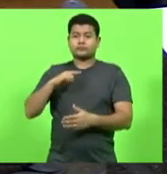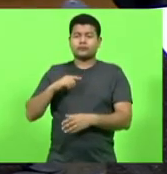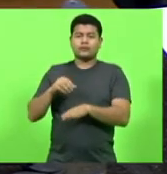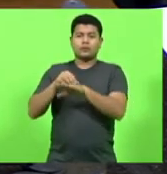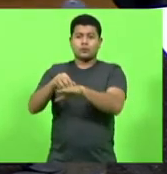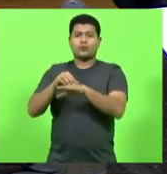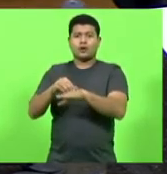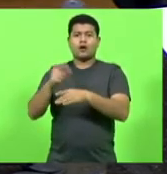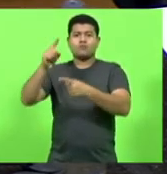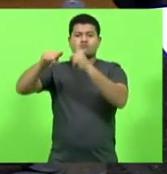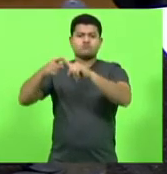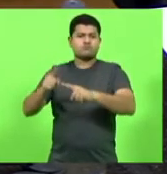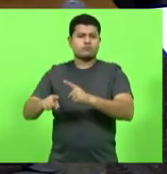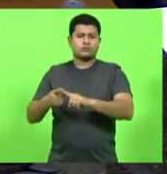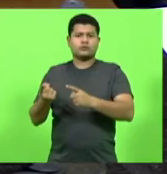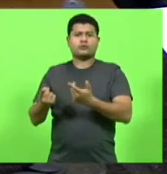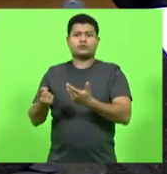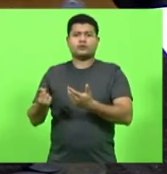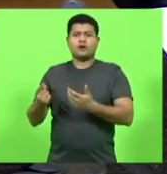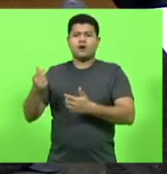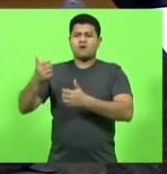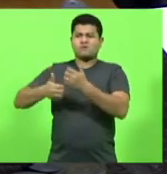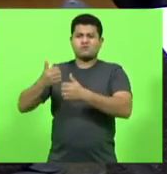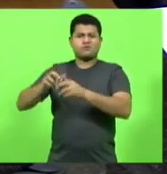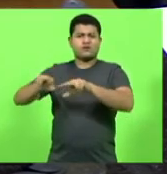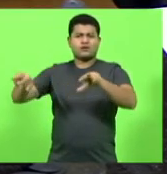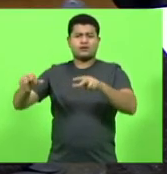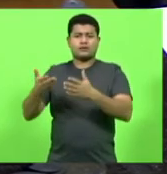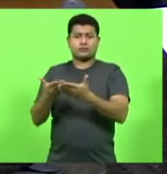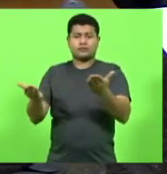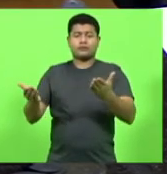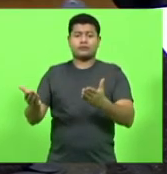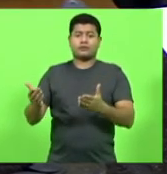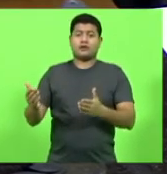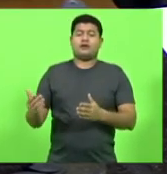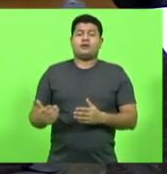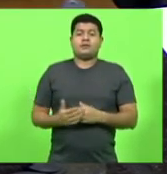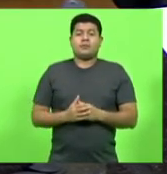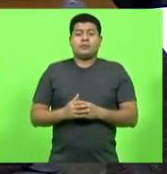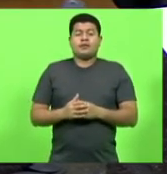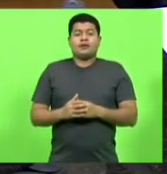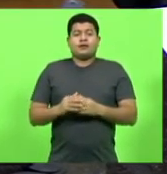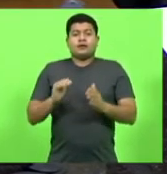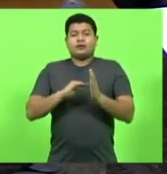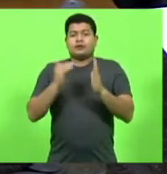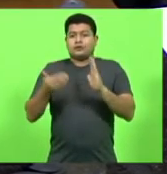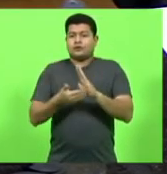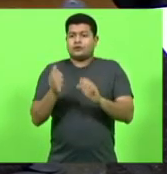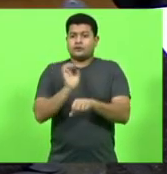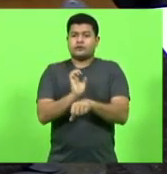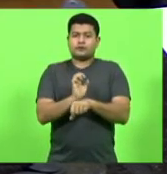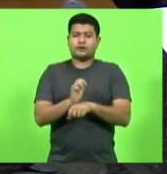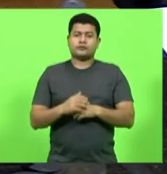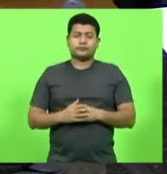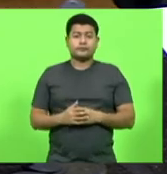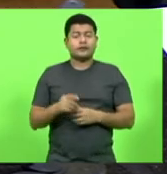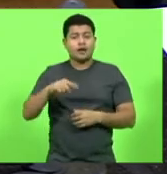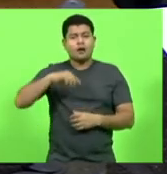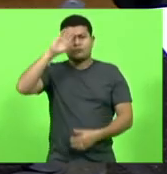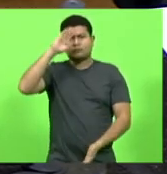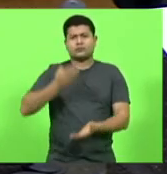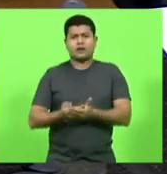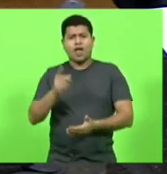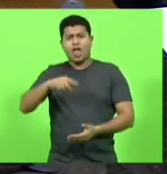as mercadorias de todos os nossos catarinenses. Então, eu acredito sim que é possível. Eu venho